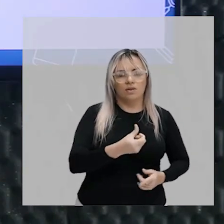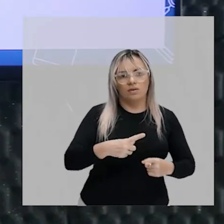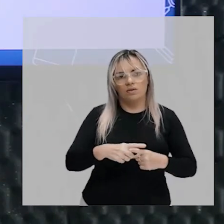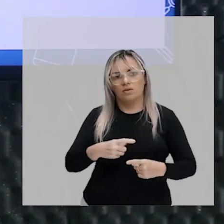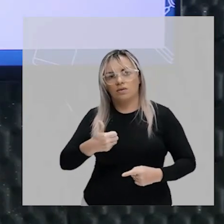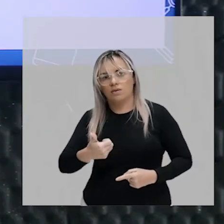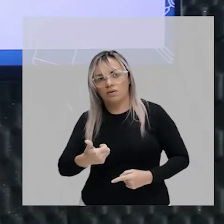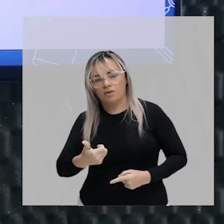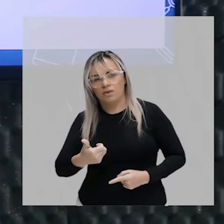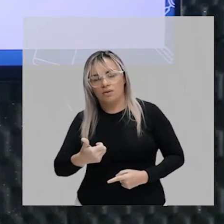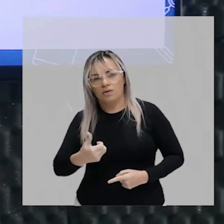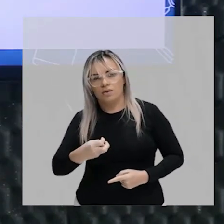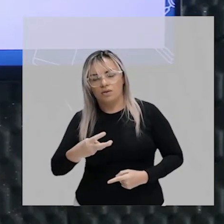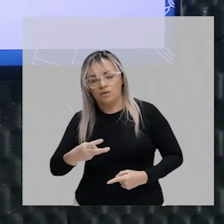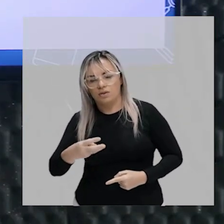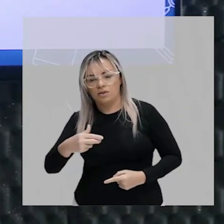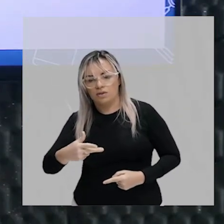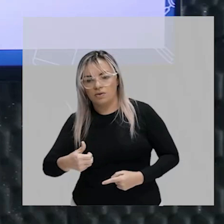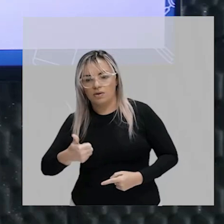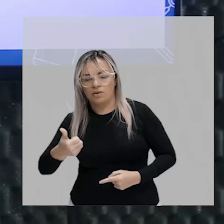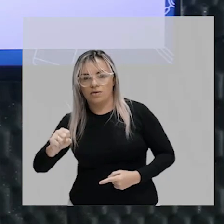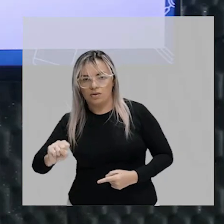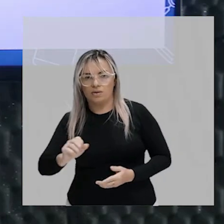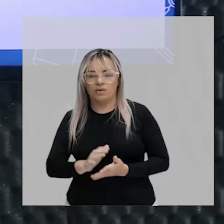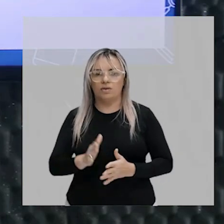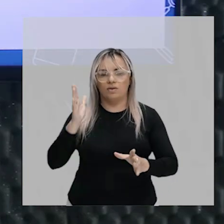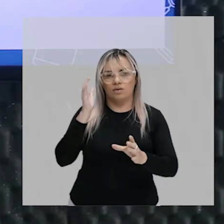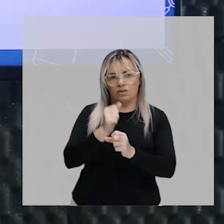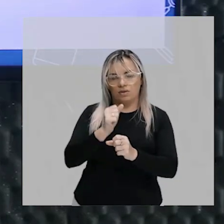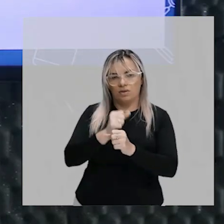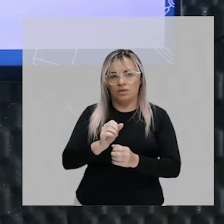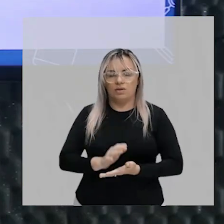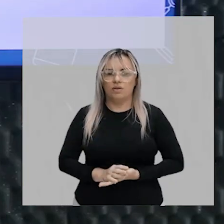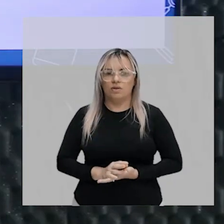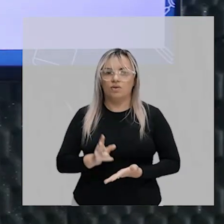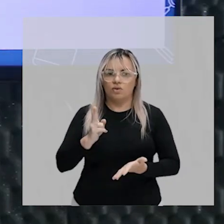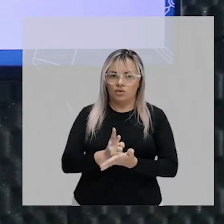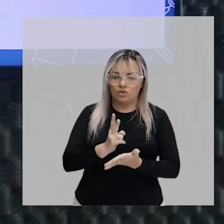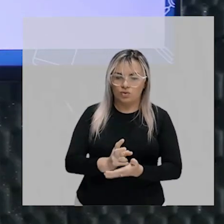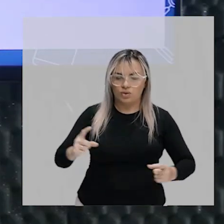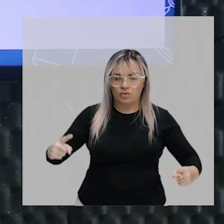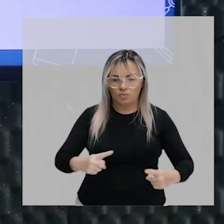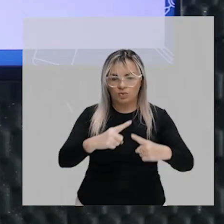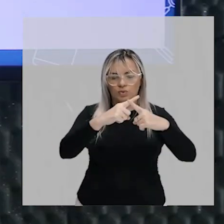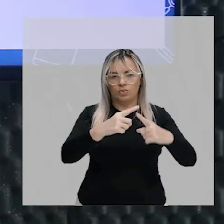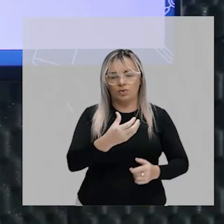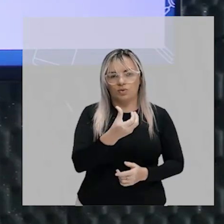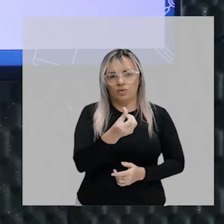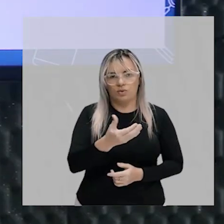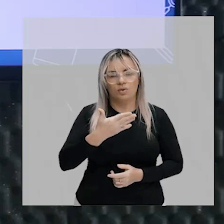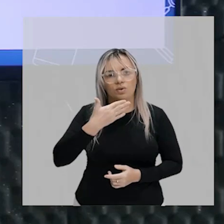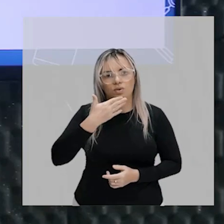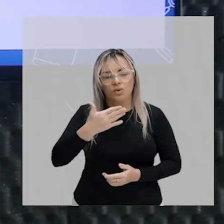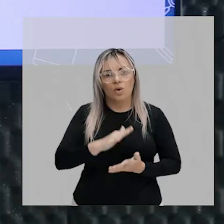18 tá então é esse o procedimento de cálculo Tu vais multiplicar esses seis que é o que ele tá pedindo